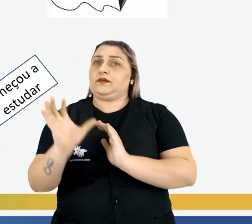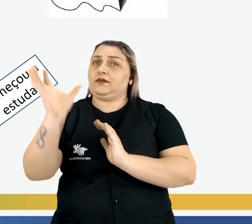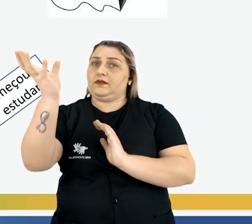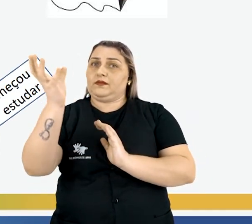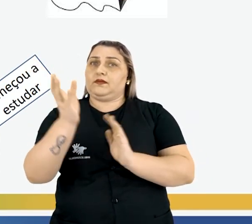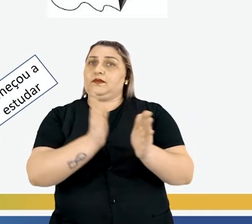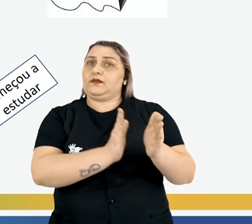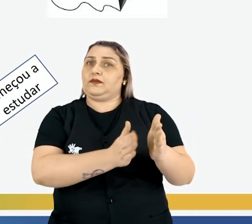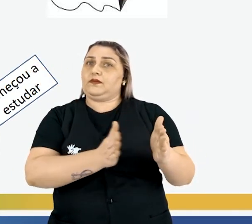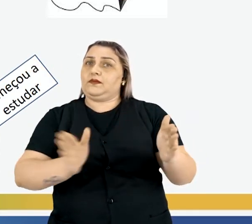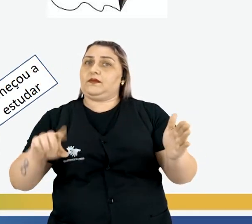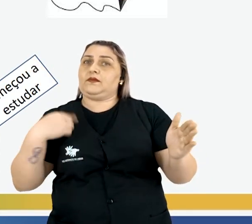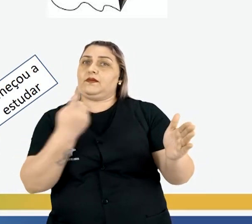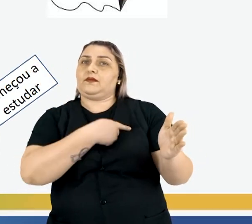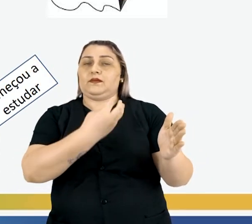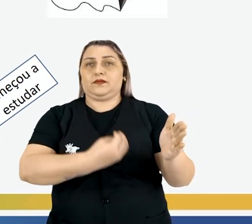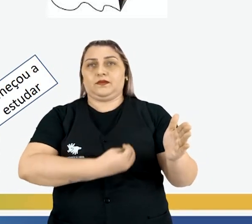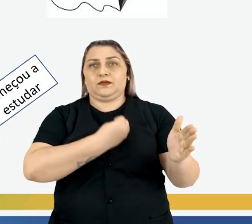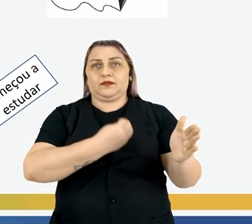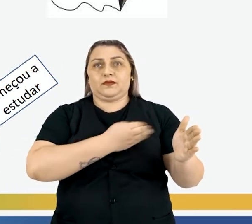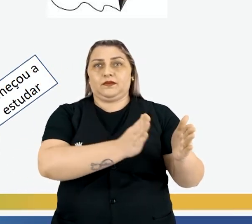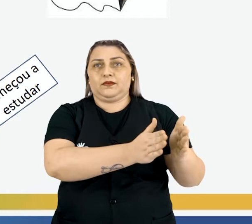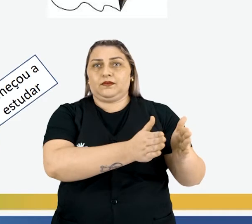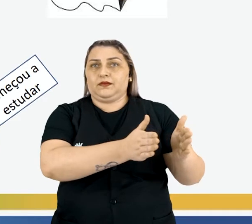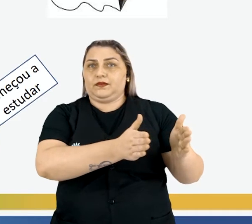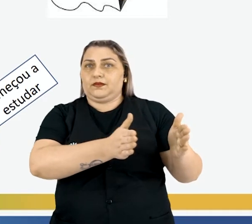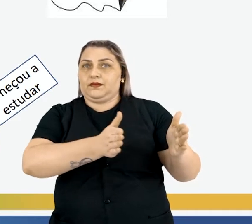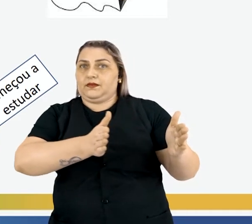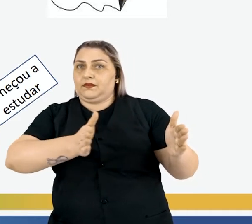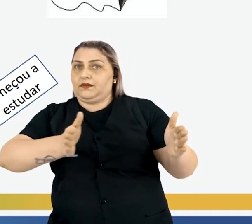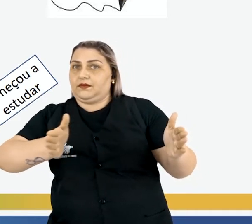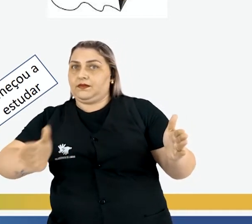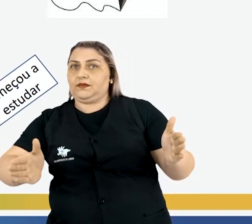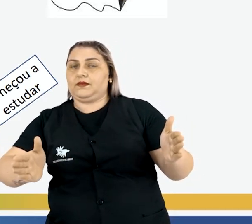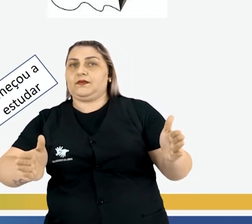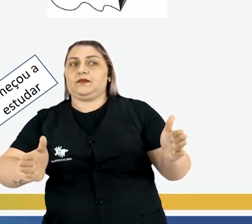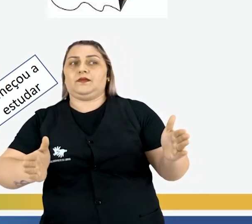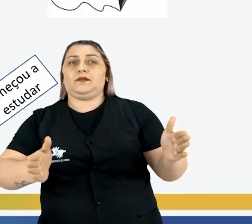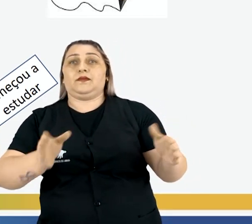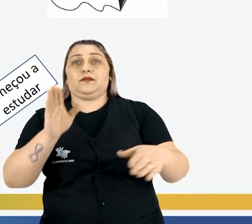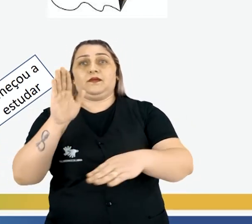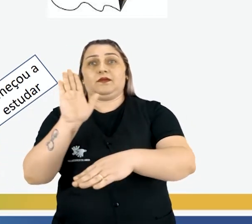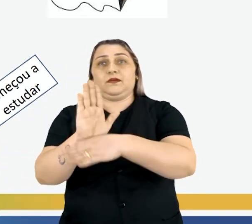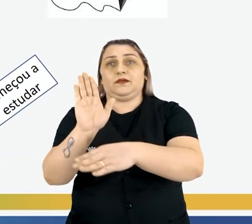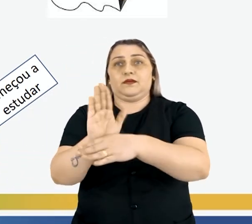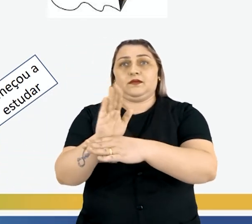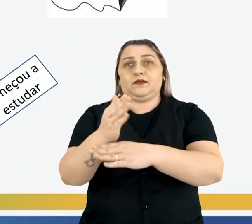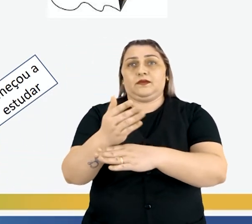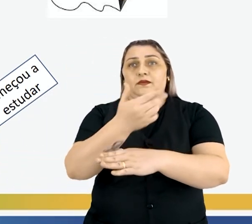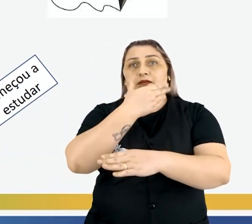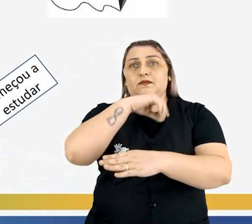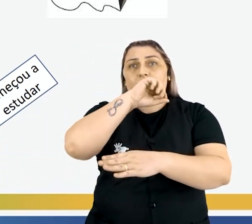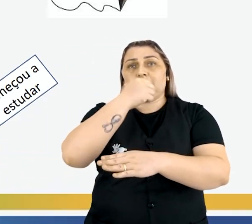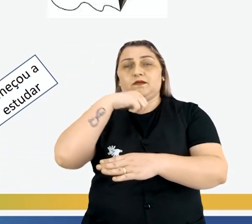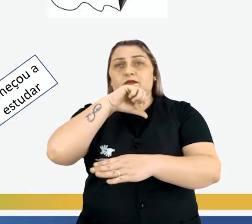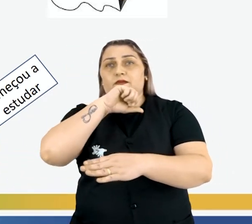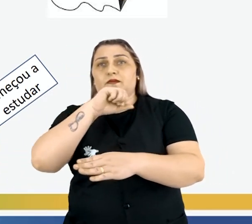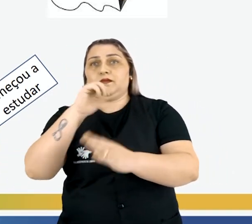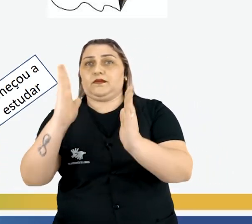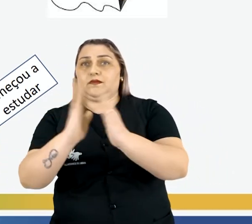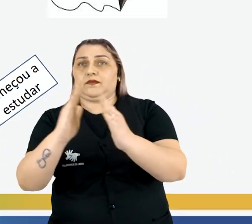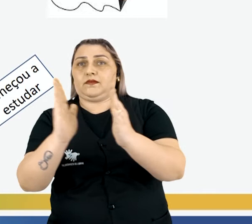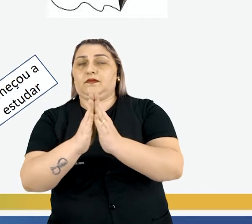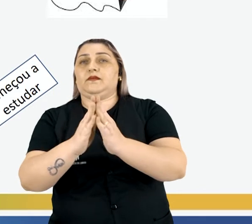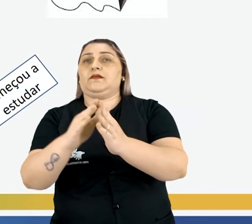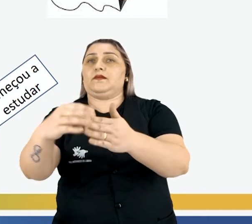aconteceu durante um tempo da nossa vida. É a linha do tempo. Então, com a ajuda de alguém de casa, você vai pegar o seu caderno